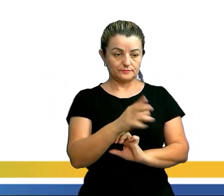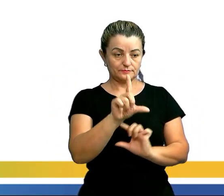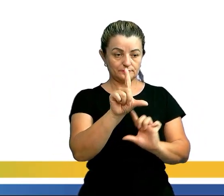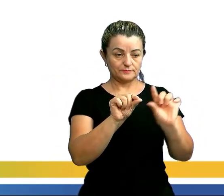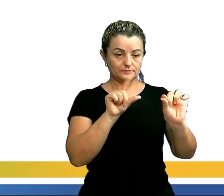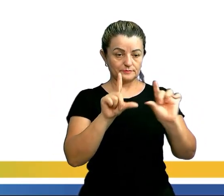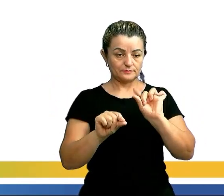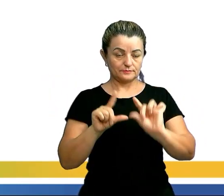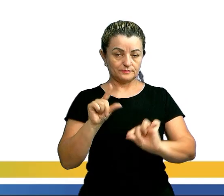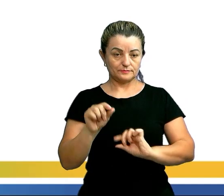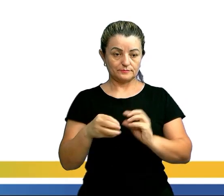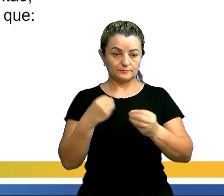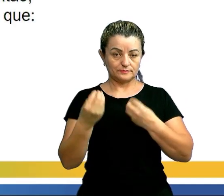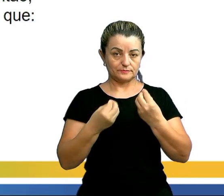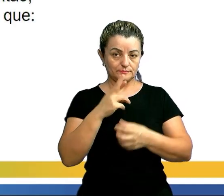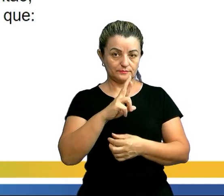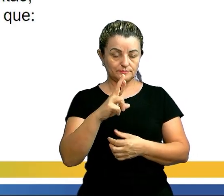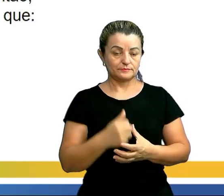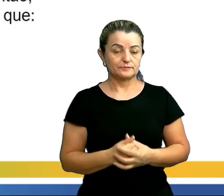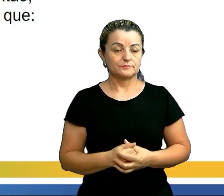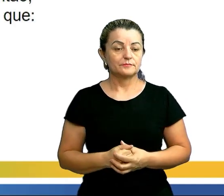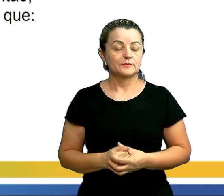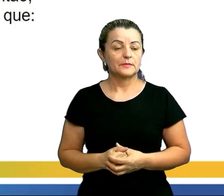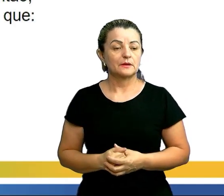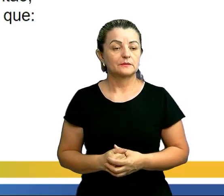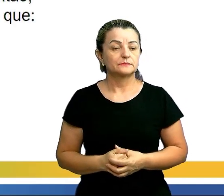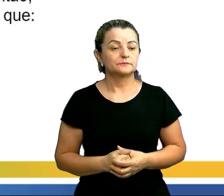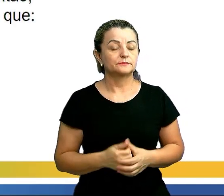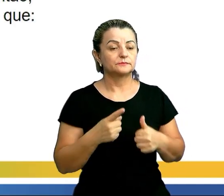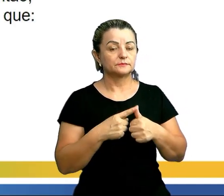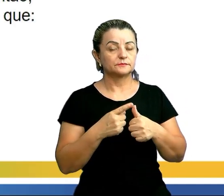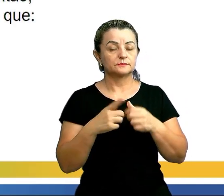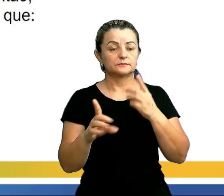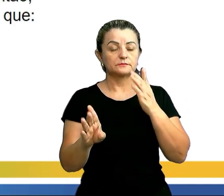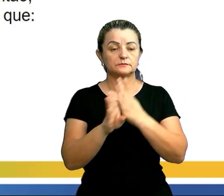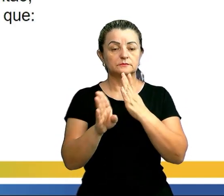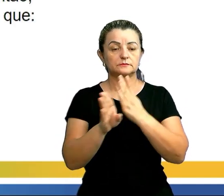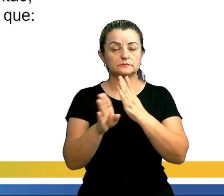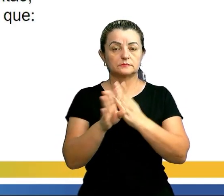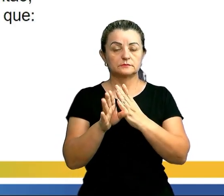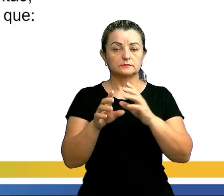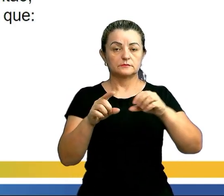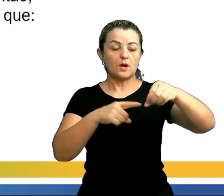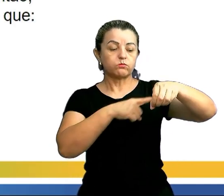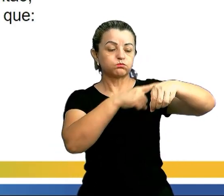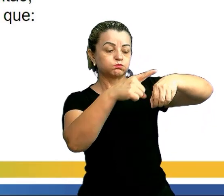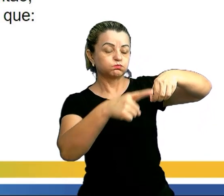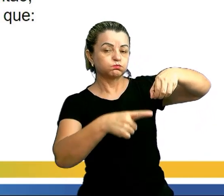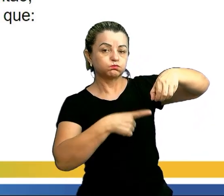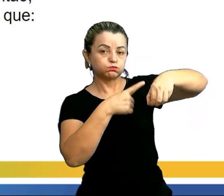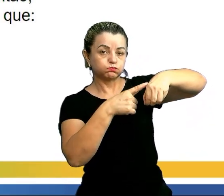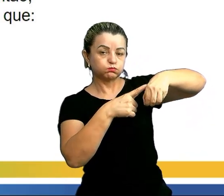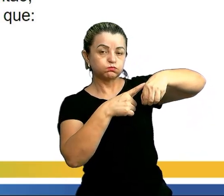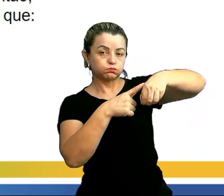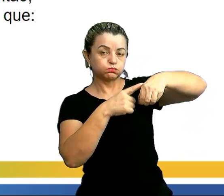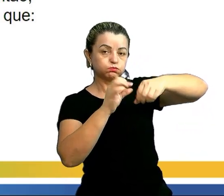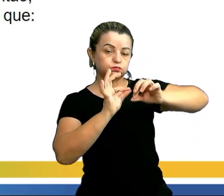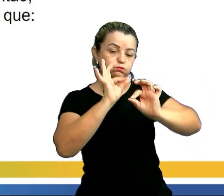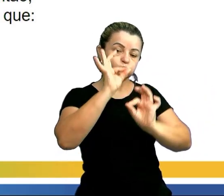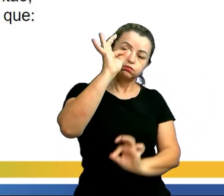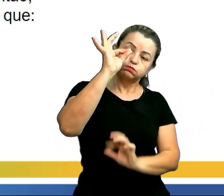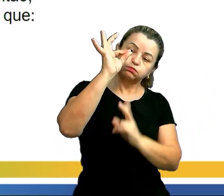opções. Vamos ver como é que a gente responde? Primeiro encontraremos o raio da circunferência, que coincide com a altura do